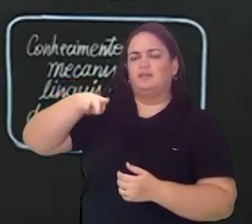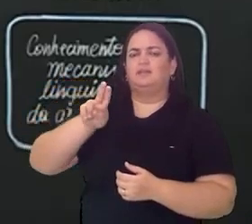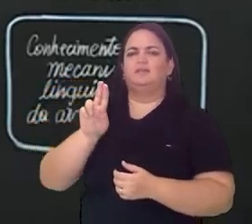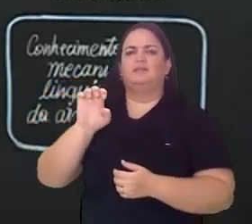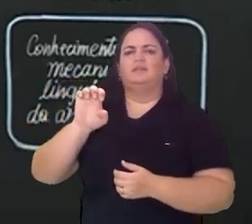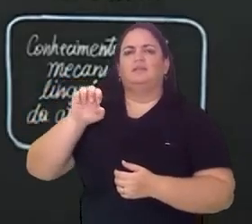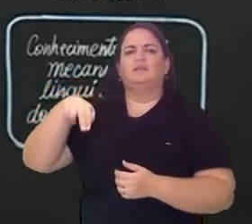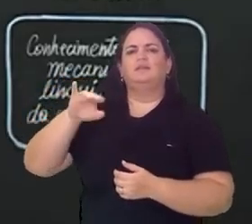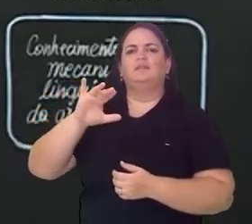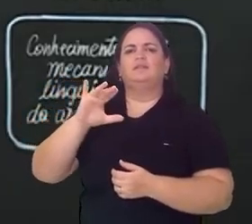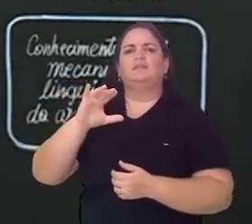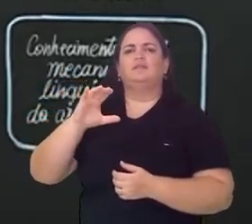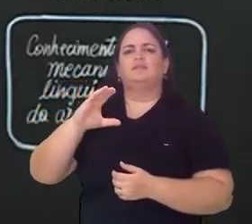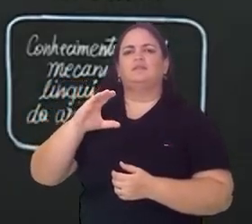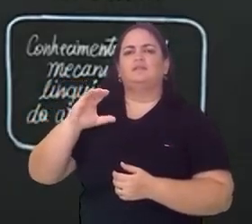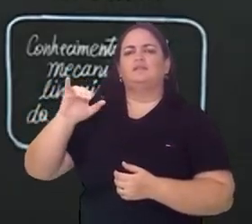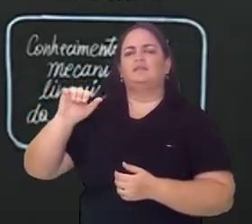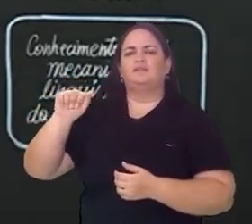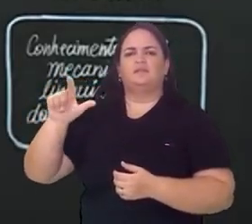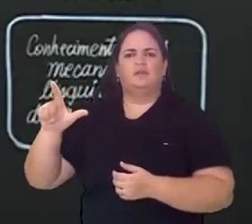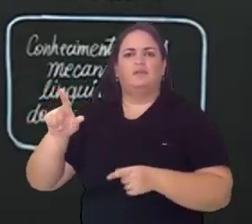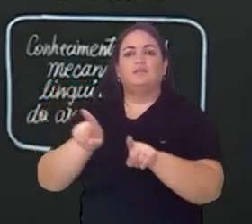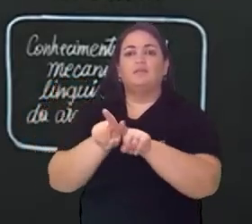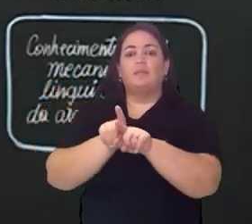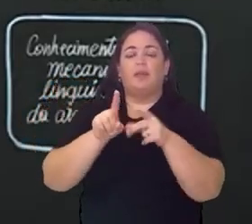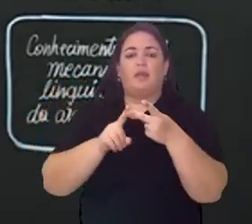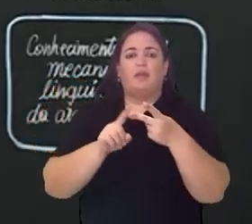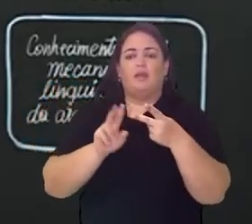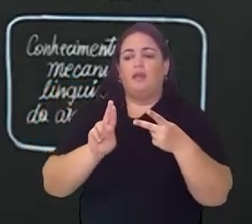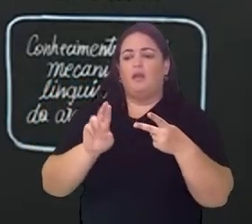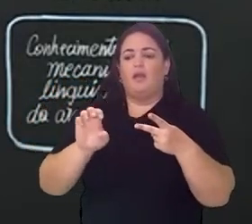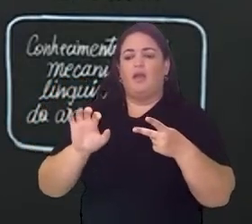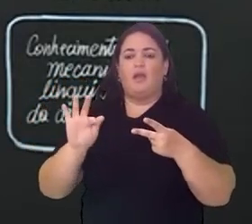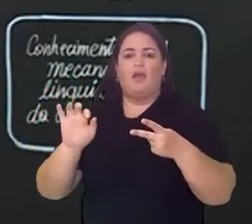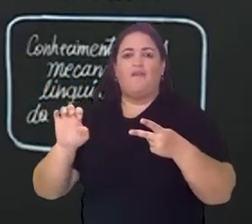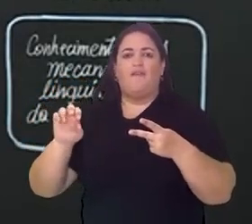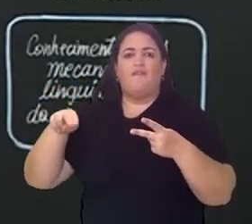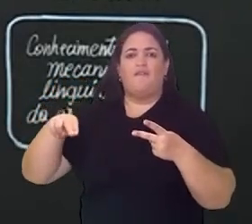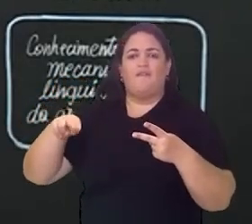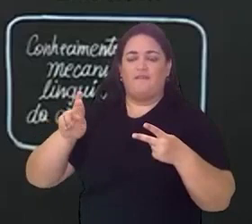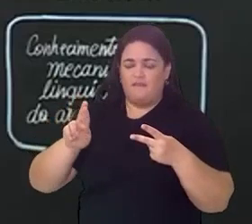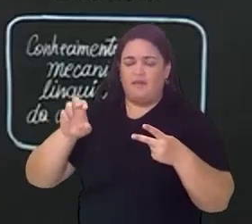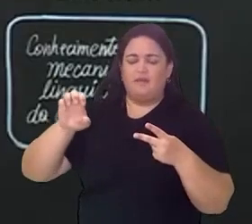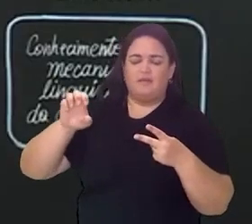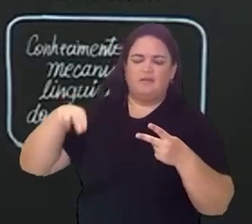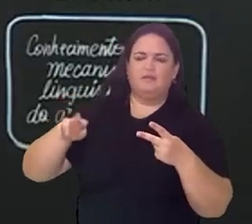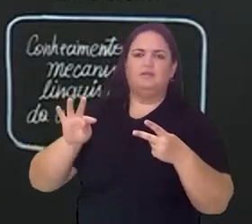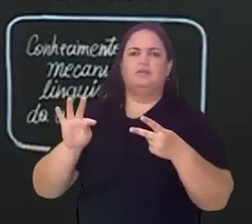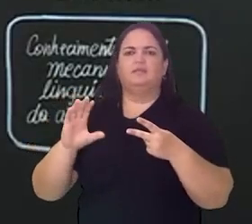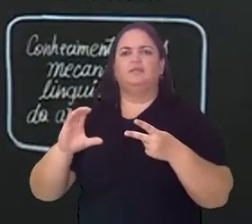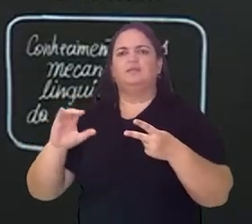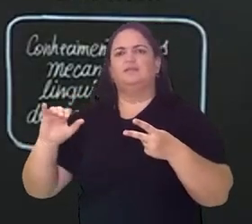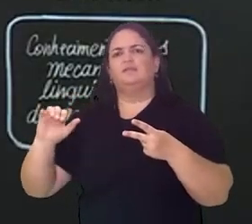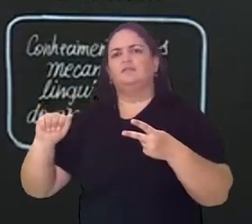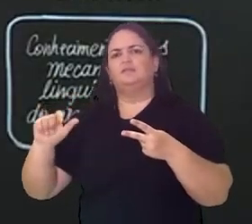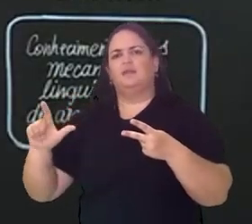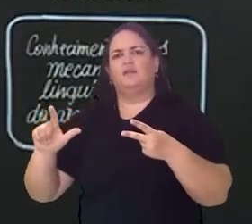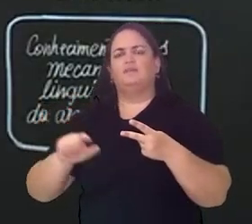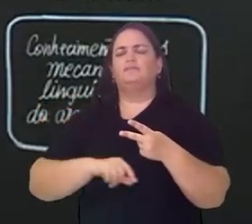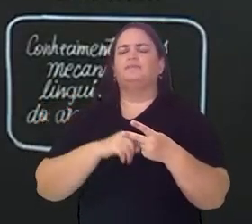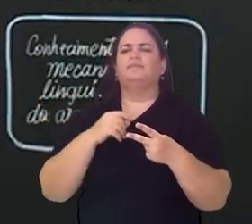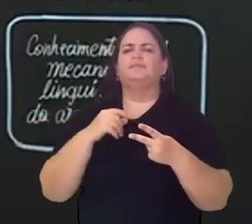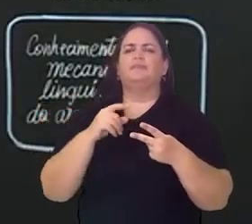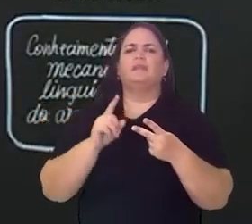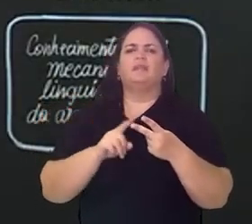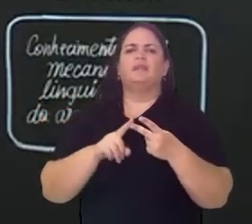uma coesão também de caráter referencial, que diz respeito à posição de algum termo dentro da oração. E para isso existem